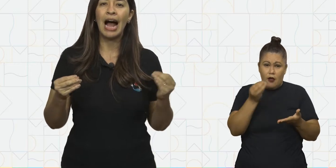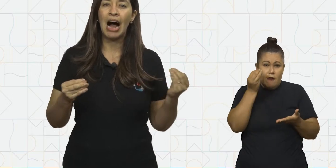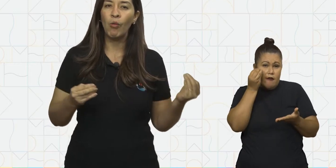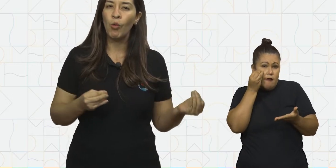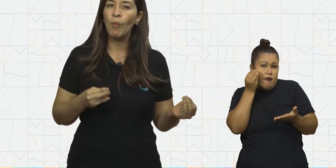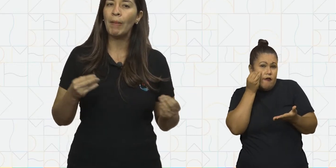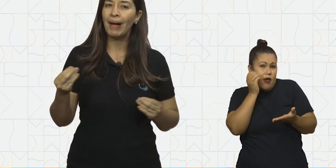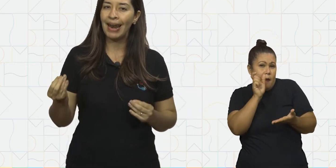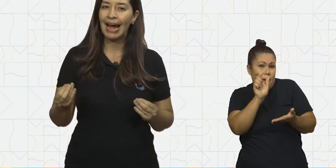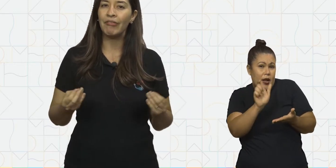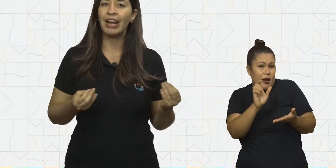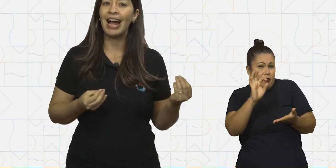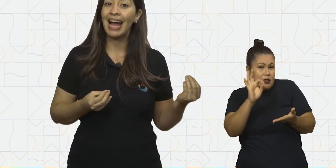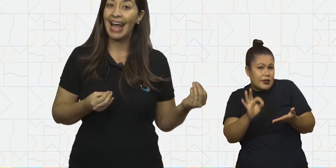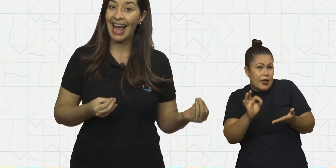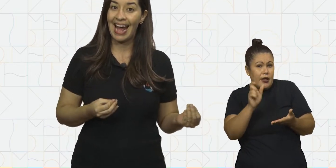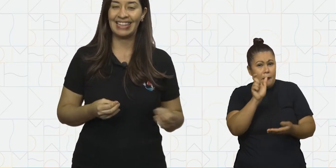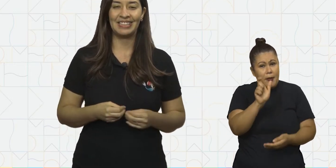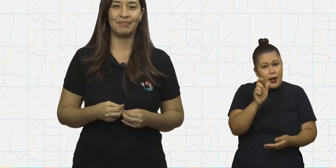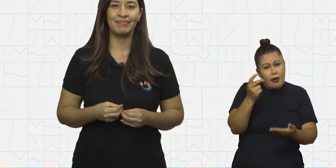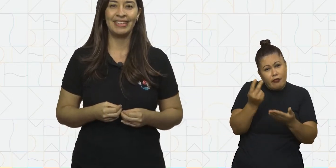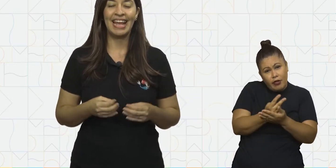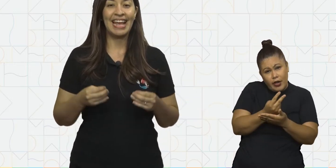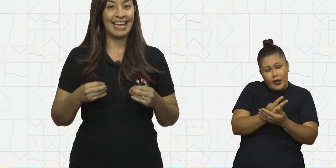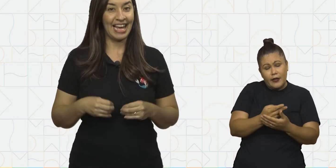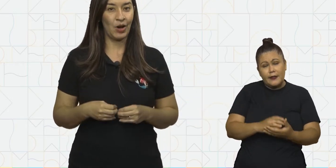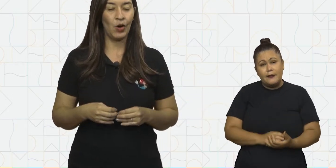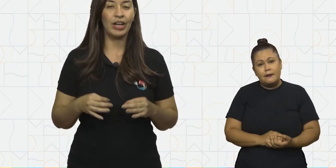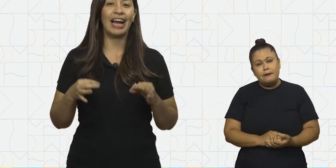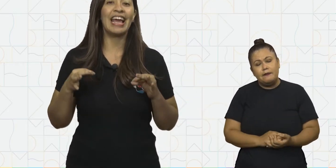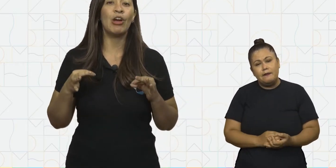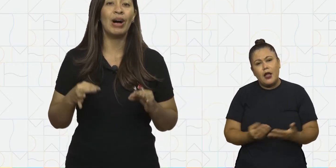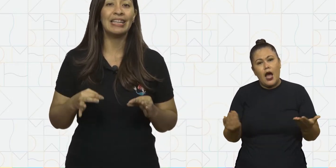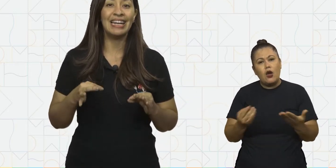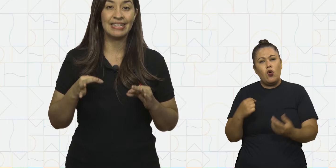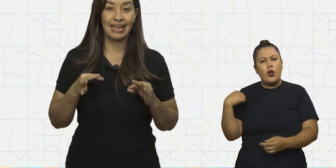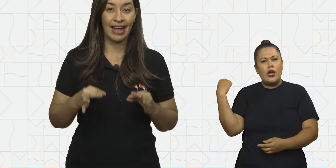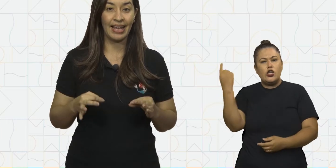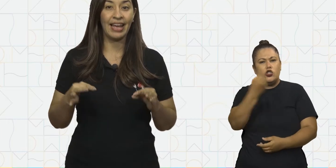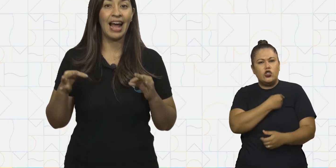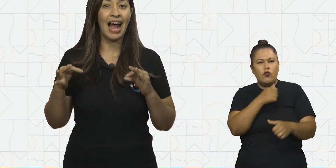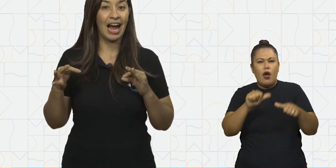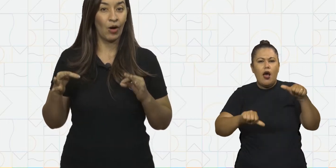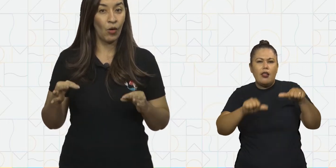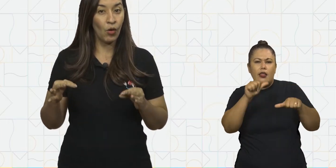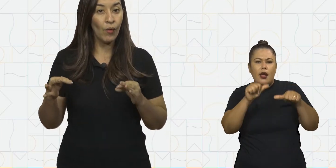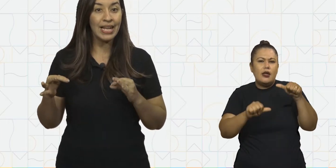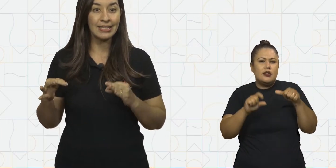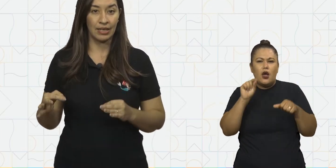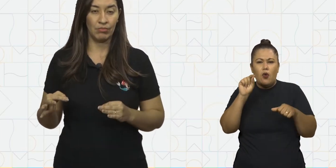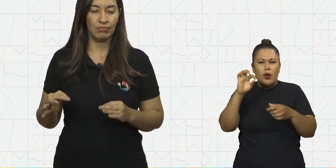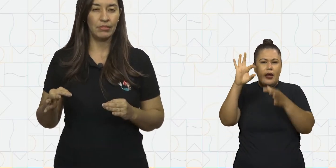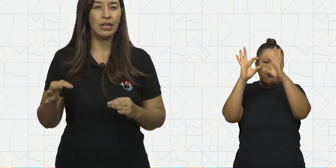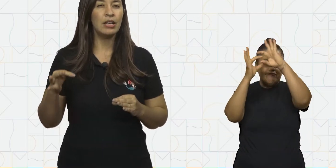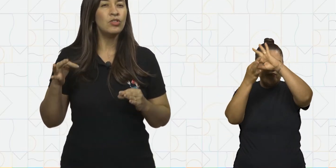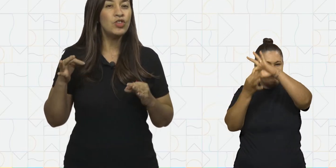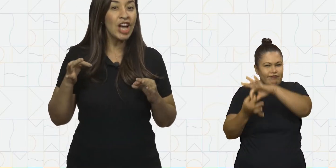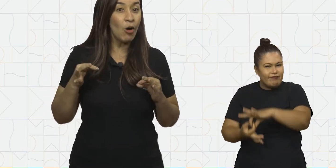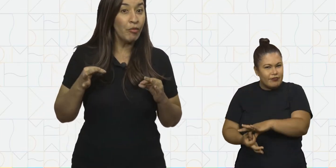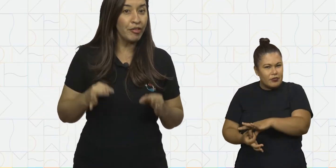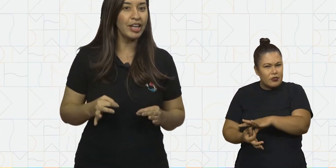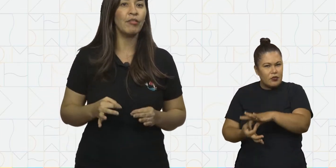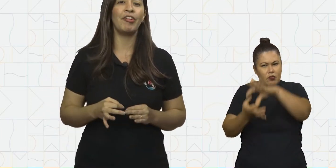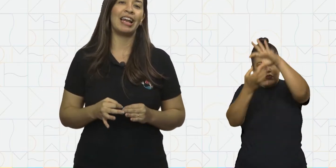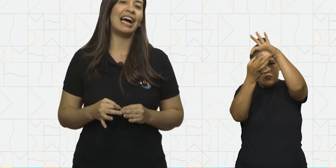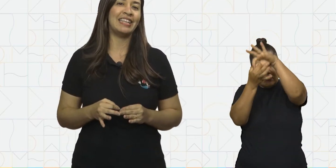havia alguma palavra errada. E agora eu analisarei a coesão.